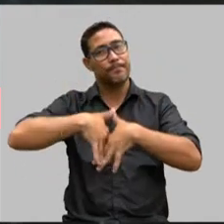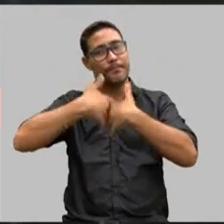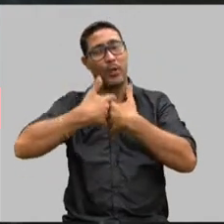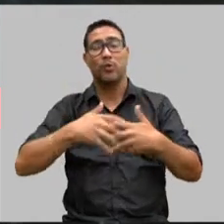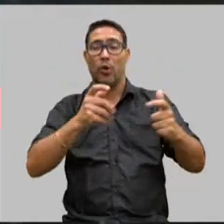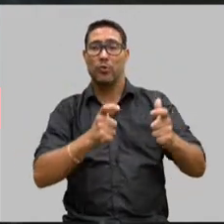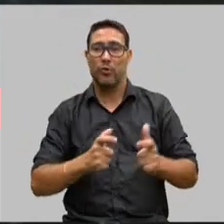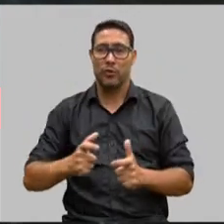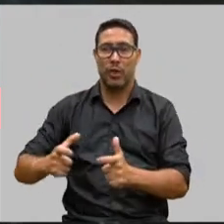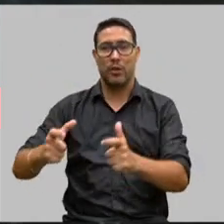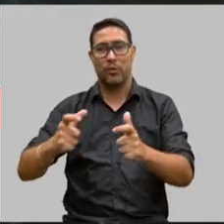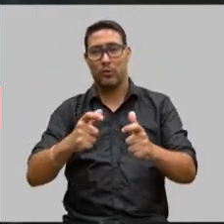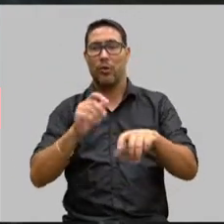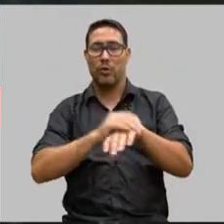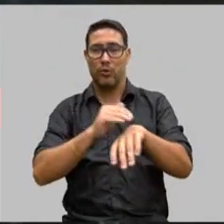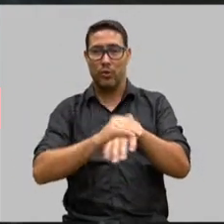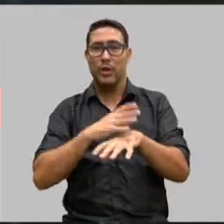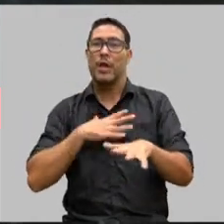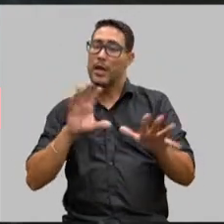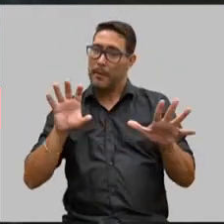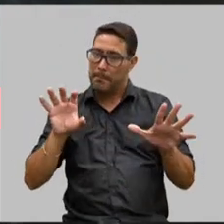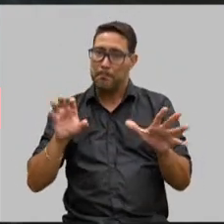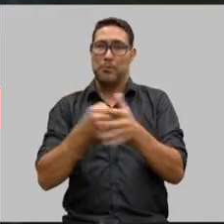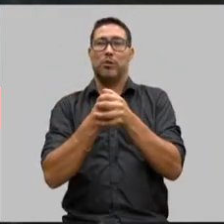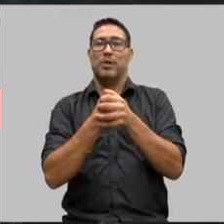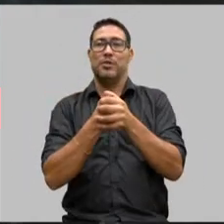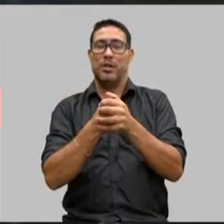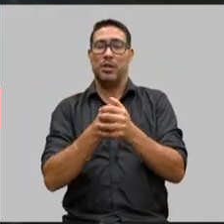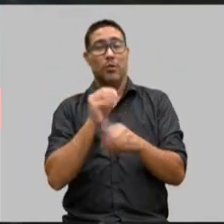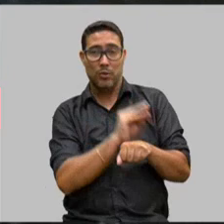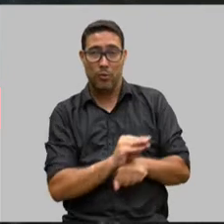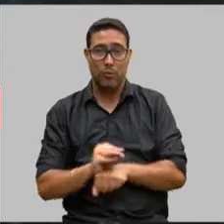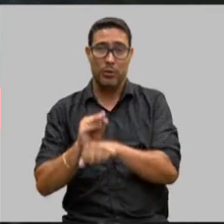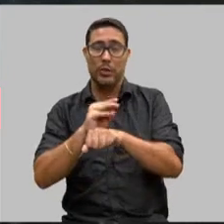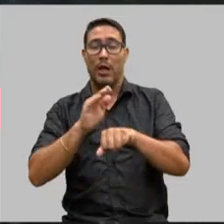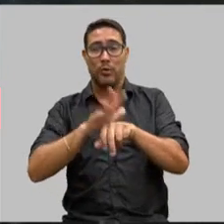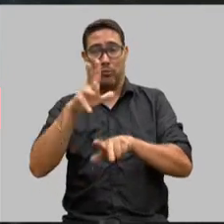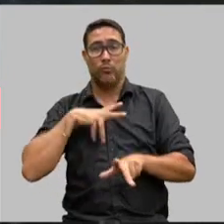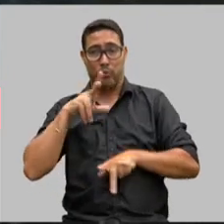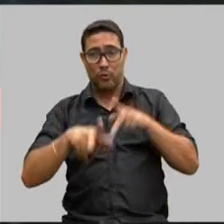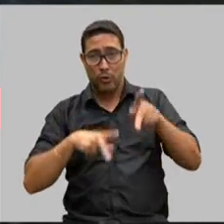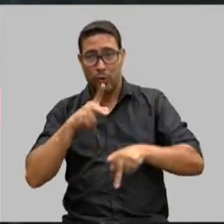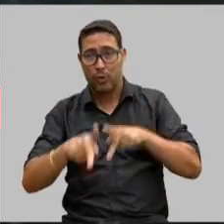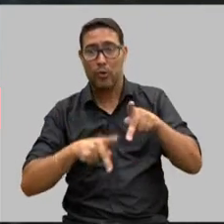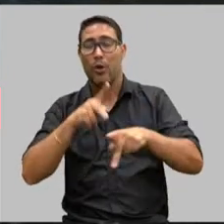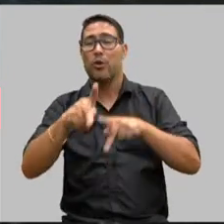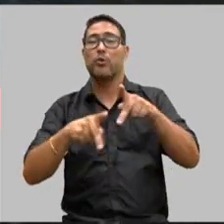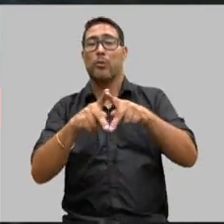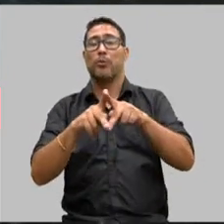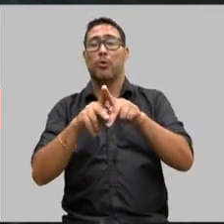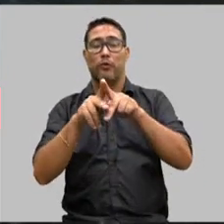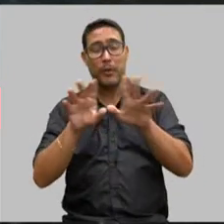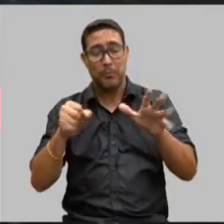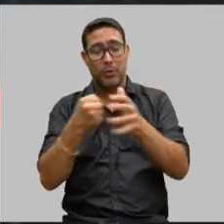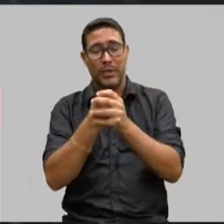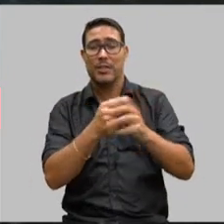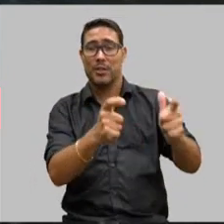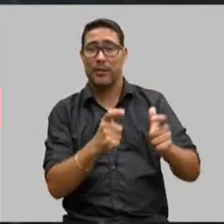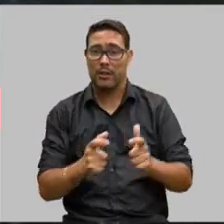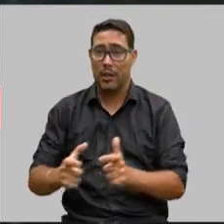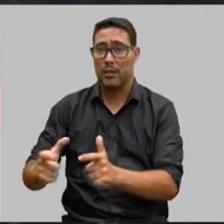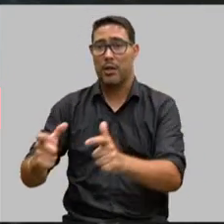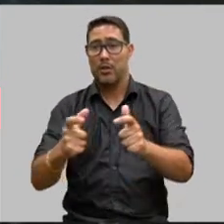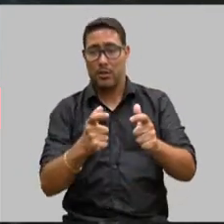e protegê-los, e cuidar do nosso povo e proteger cada território, e proteger as